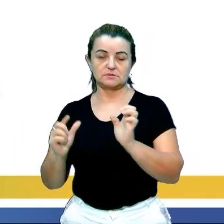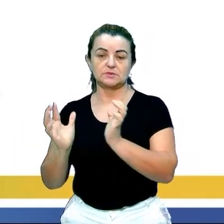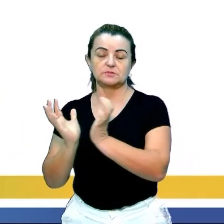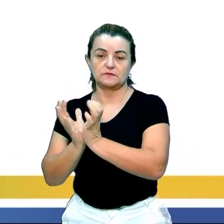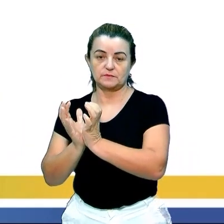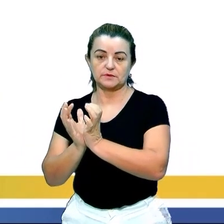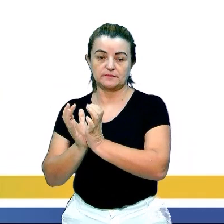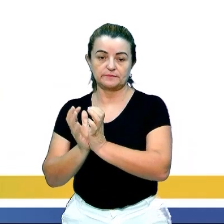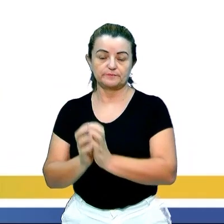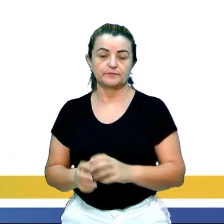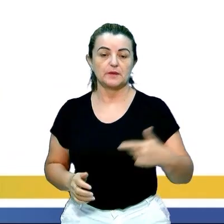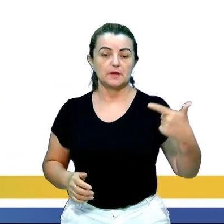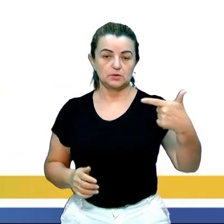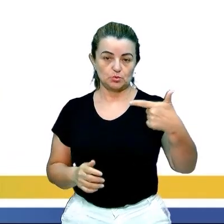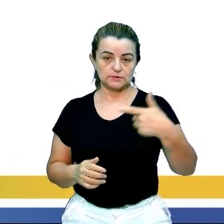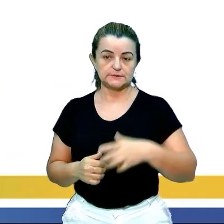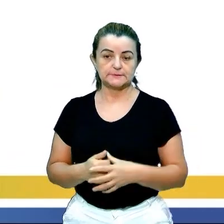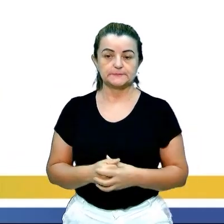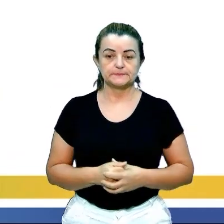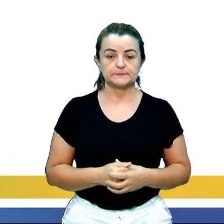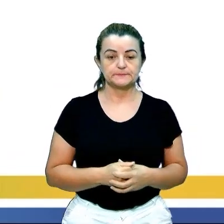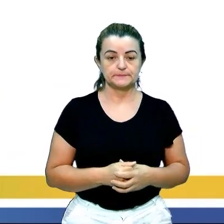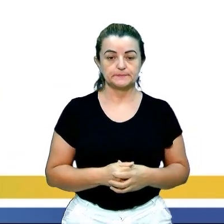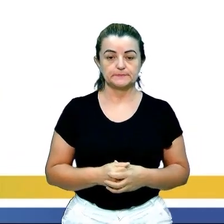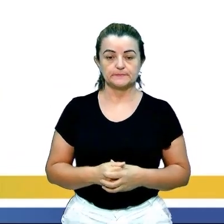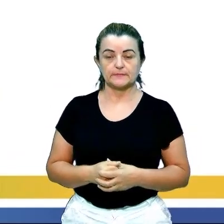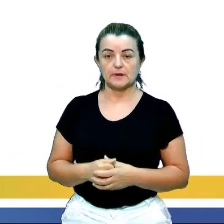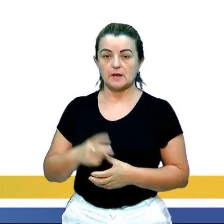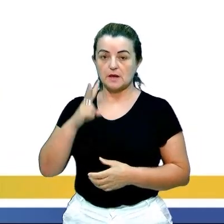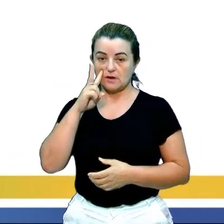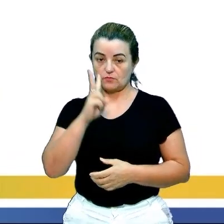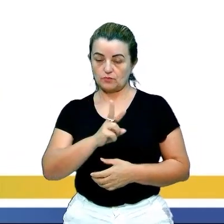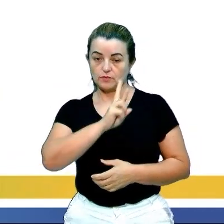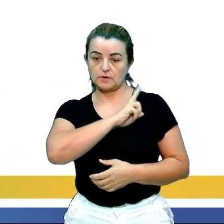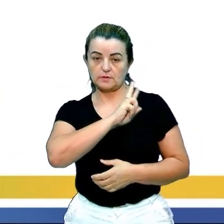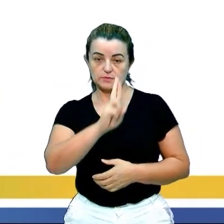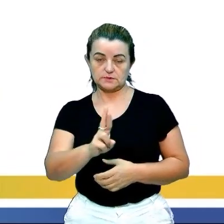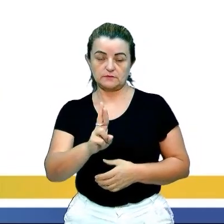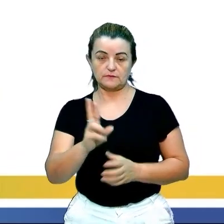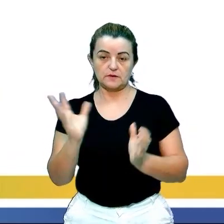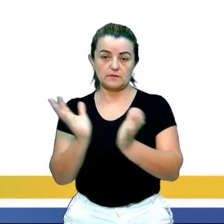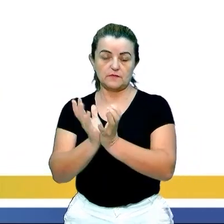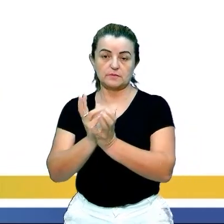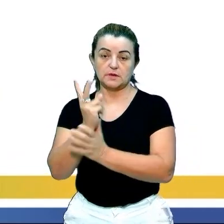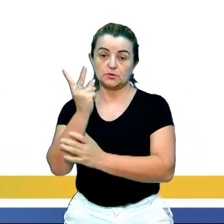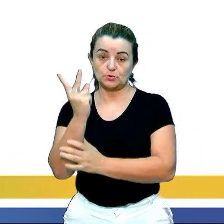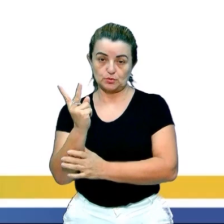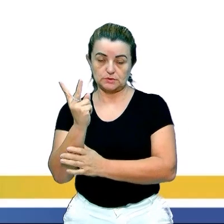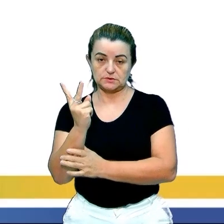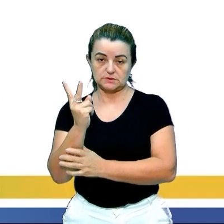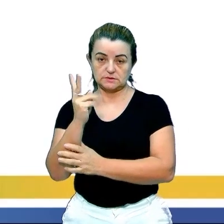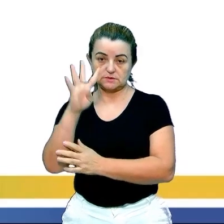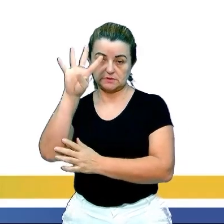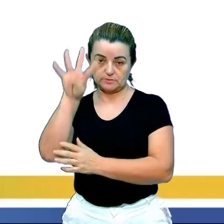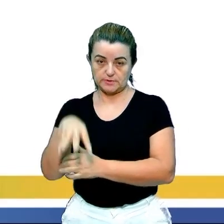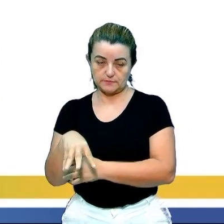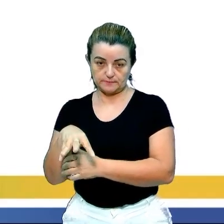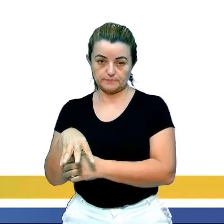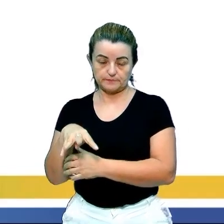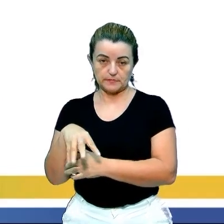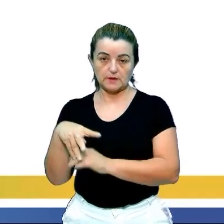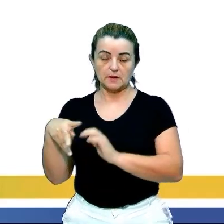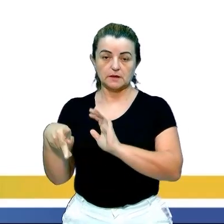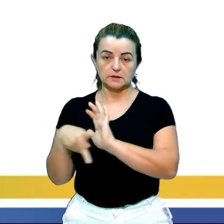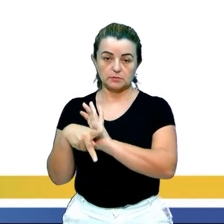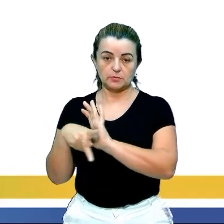pequeno, tá? Questão 2. A seguir é representada a família 2 da tabela periódica. Com relação às